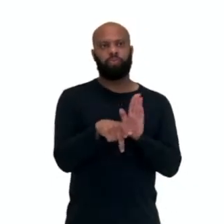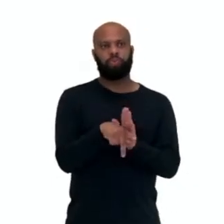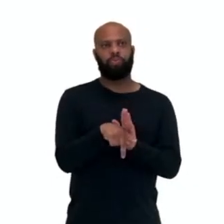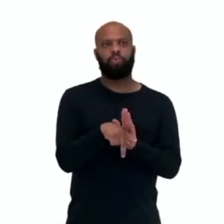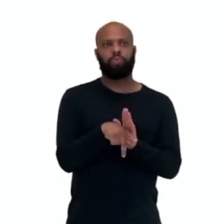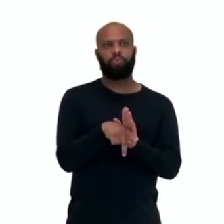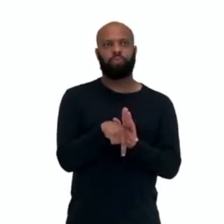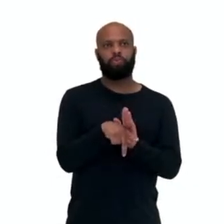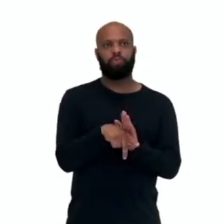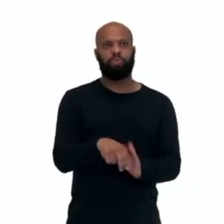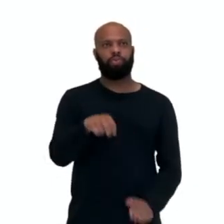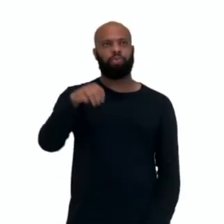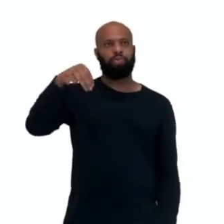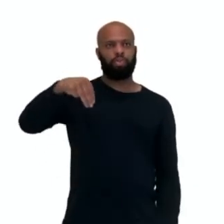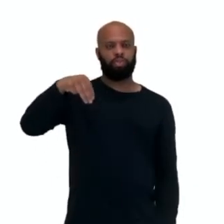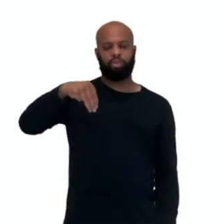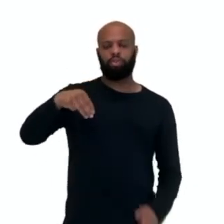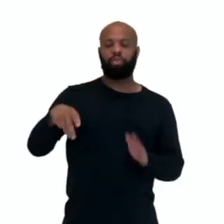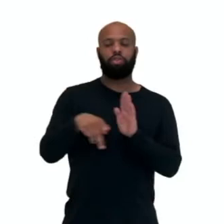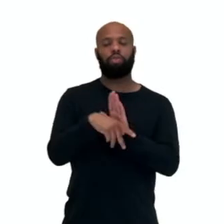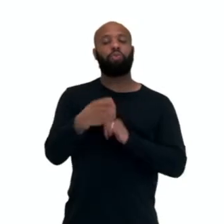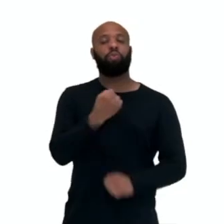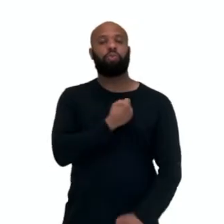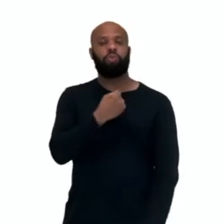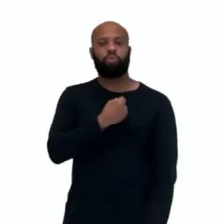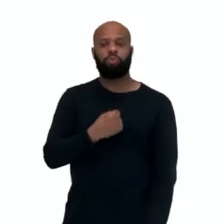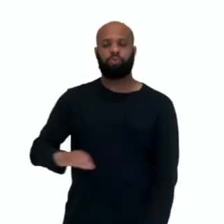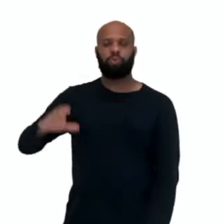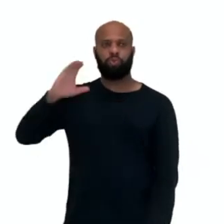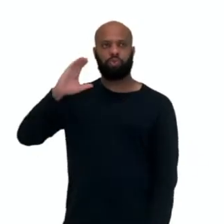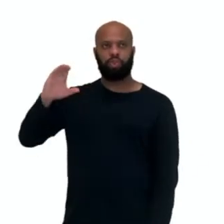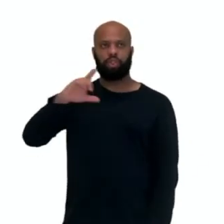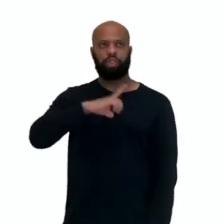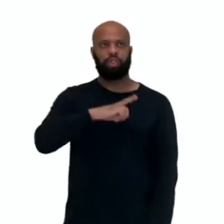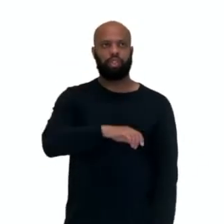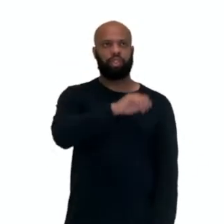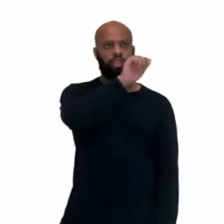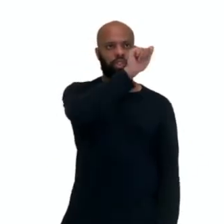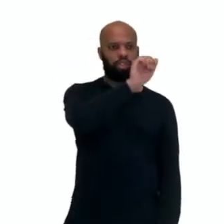que o número complexo, esse A e esse